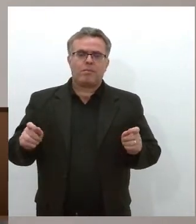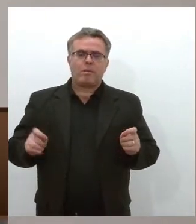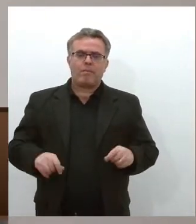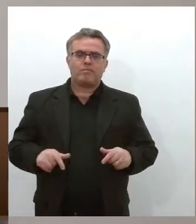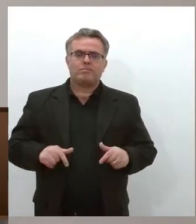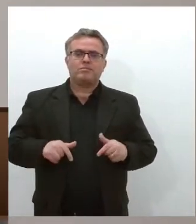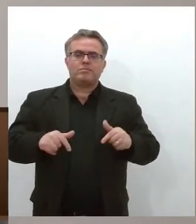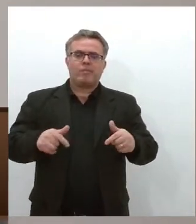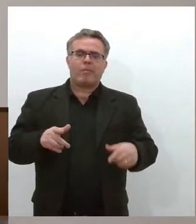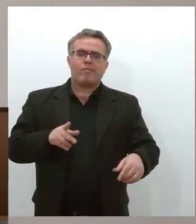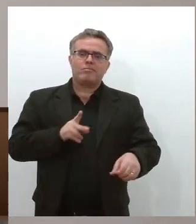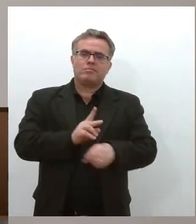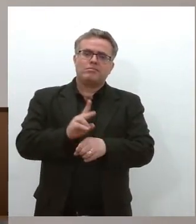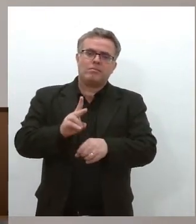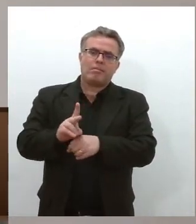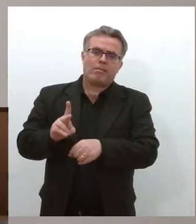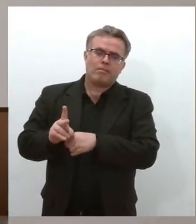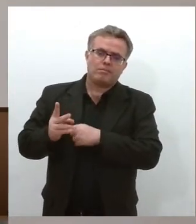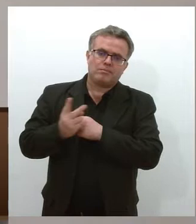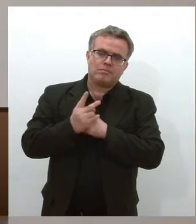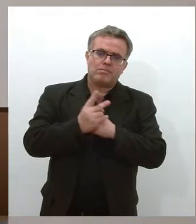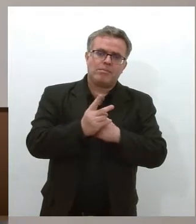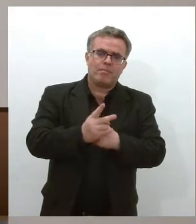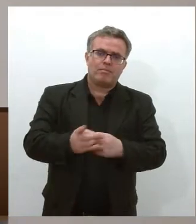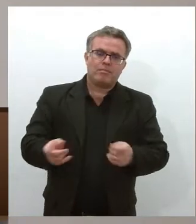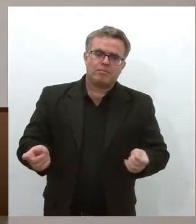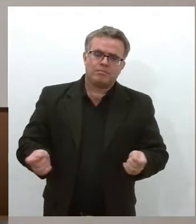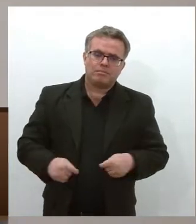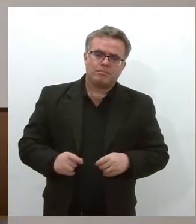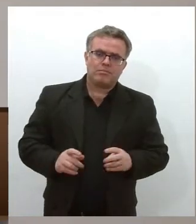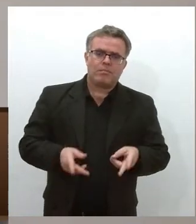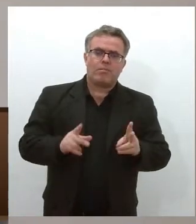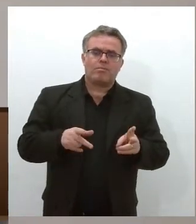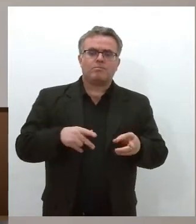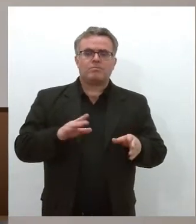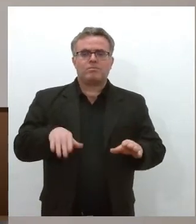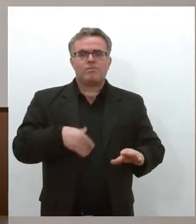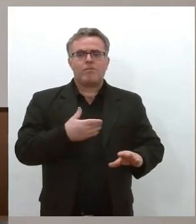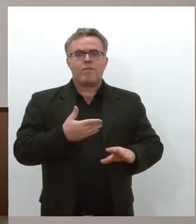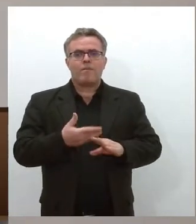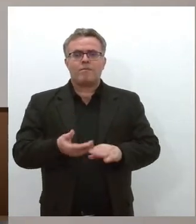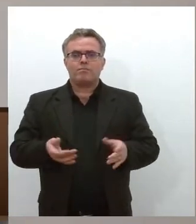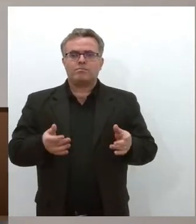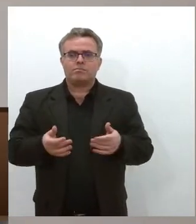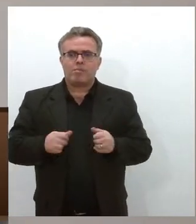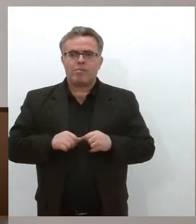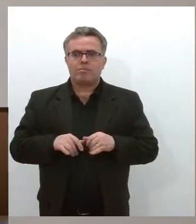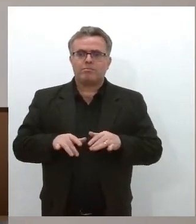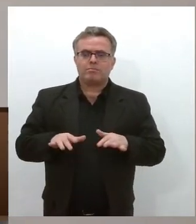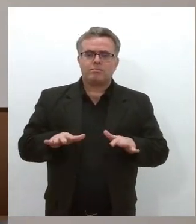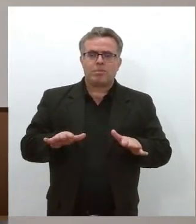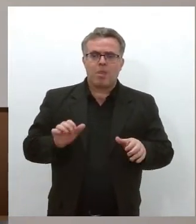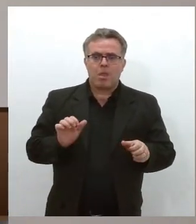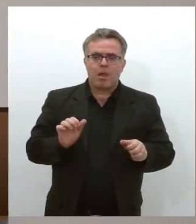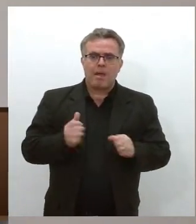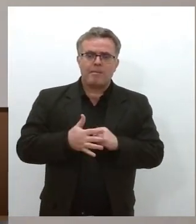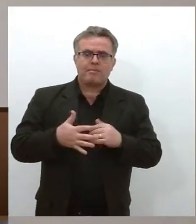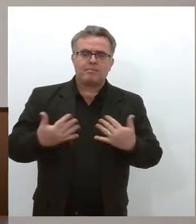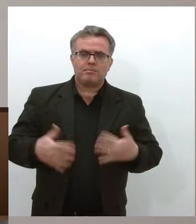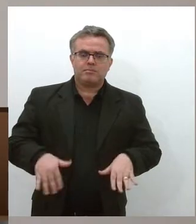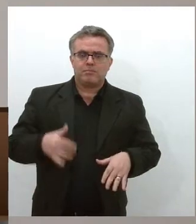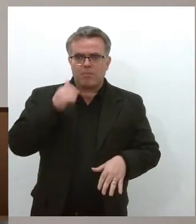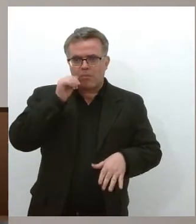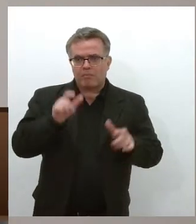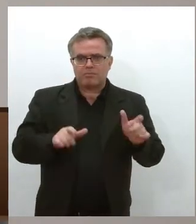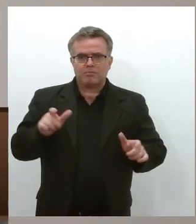provedoras do seu lar, economicamente falando. Durante a pandemia isso ficou muito evidente, e foram também mulheres, uma grande